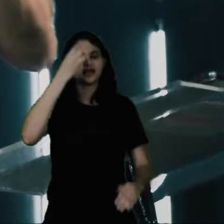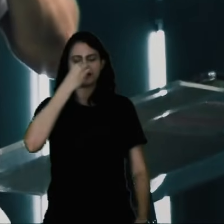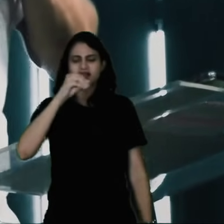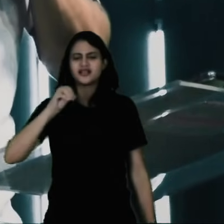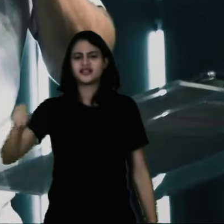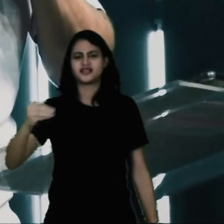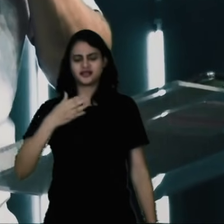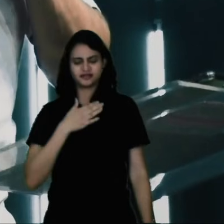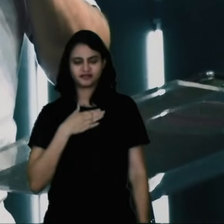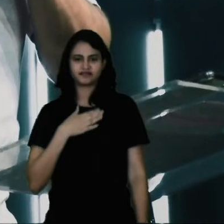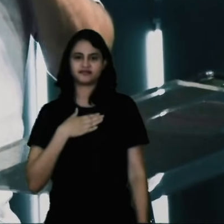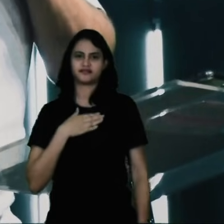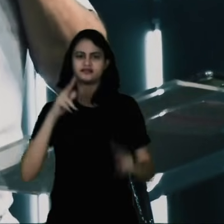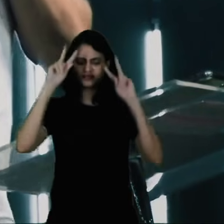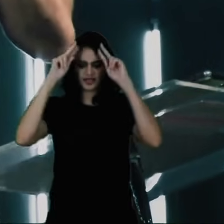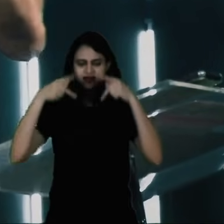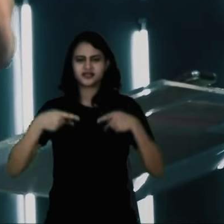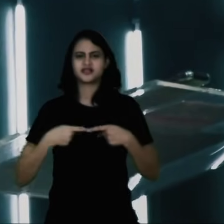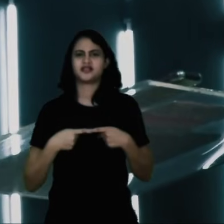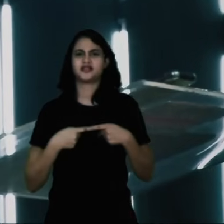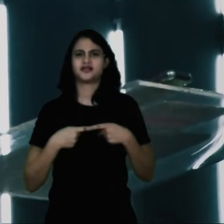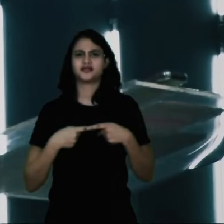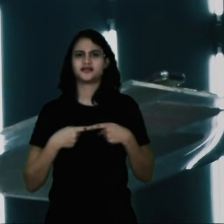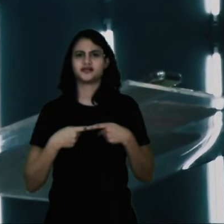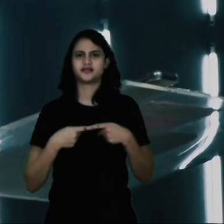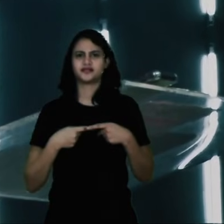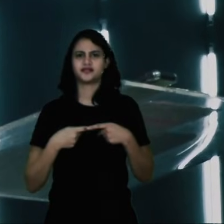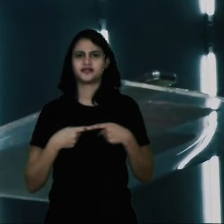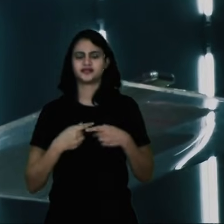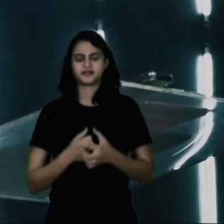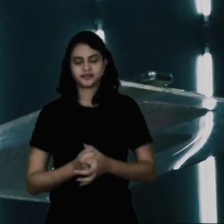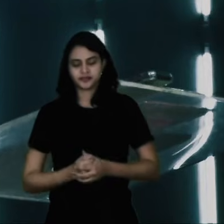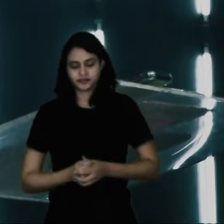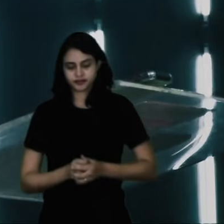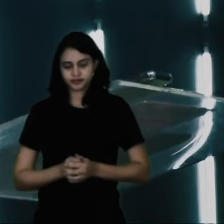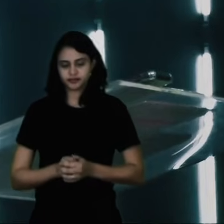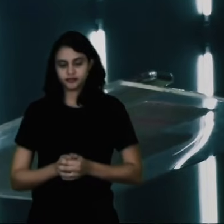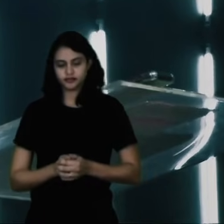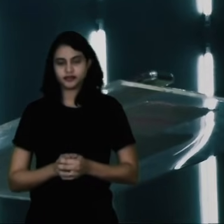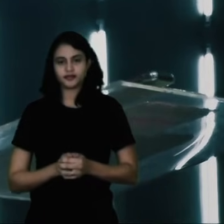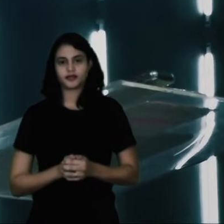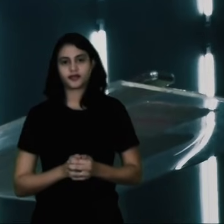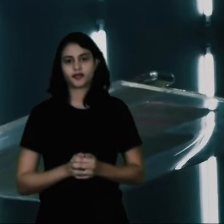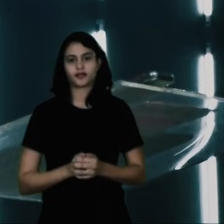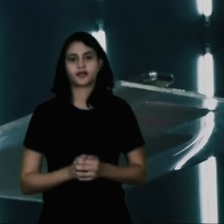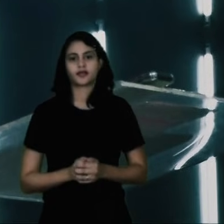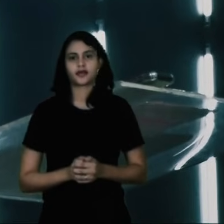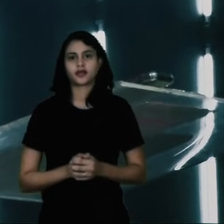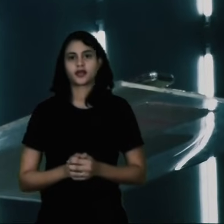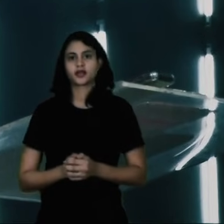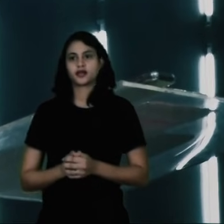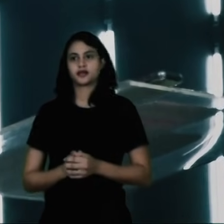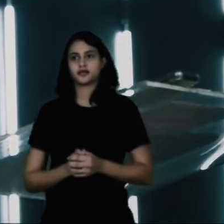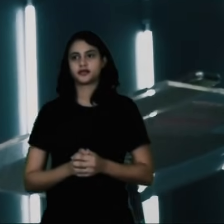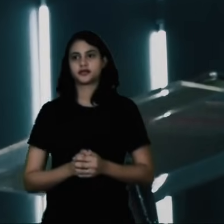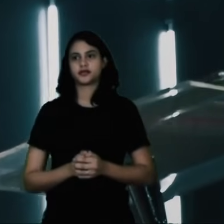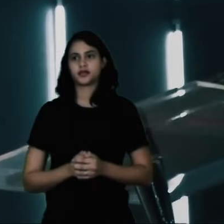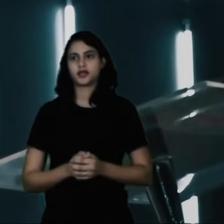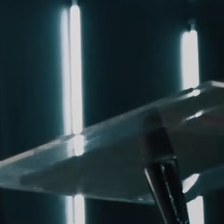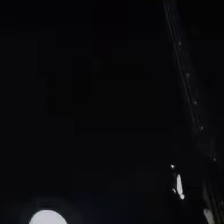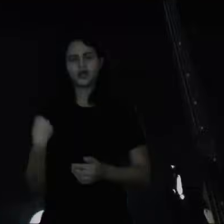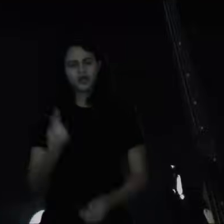mesmo ou dos demais. Ou seja, aquilo que eu vivo